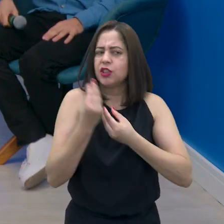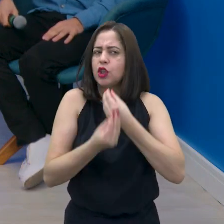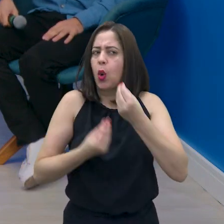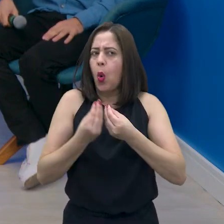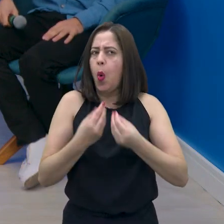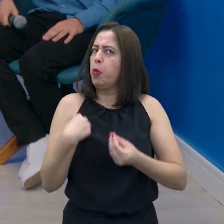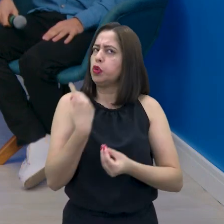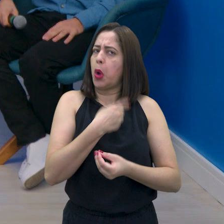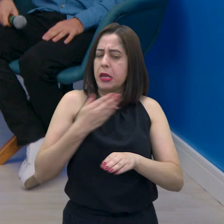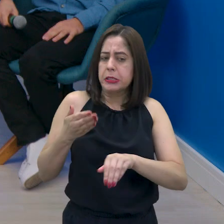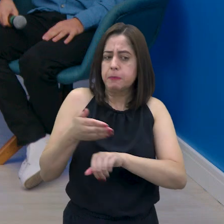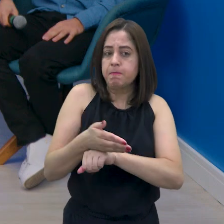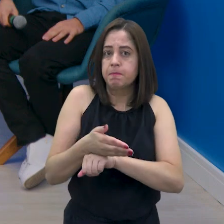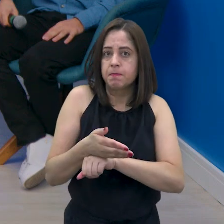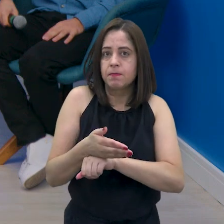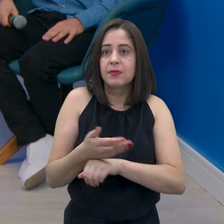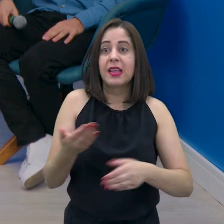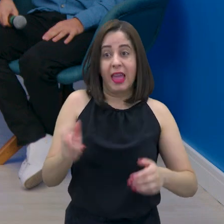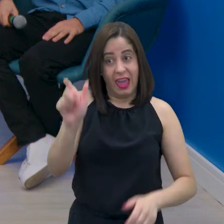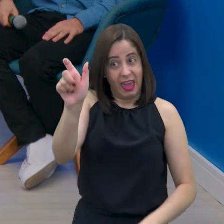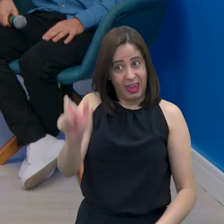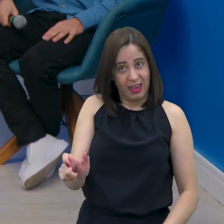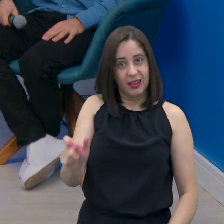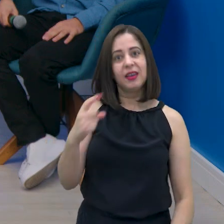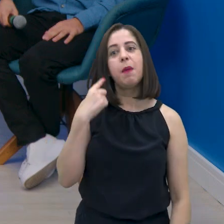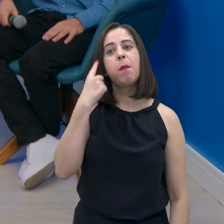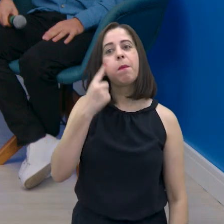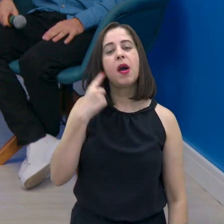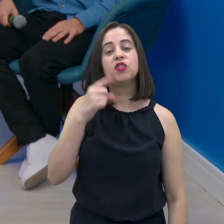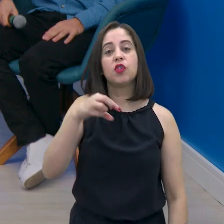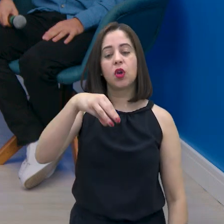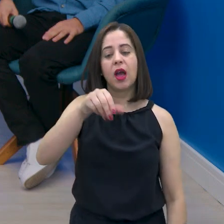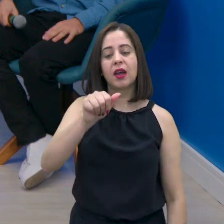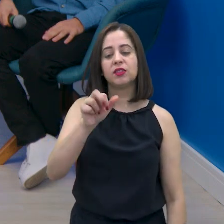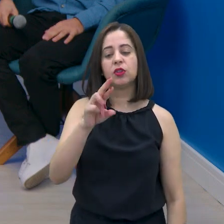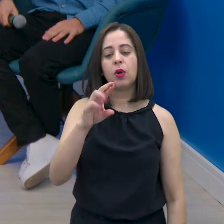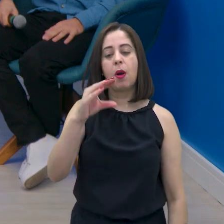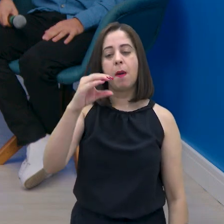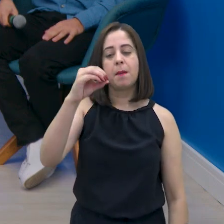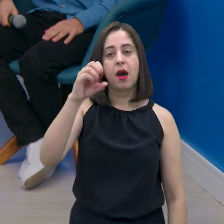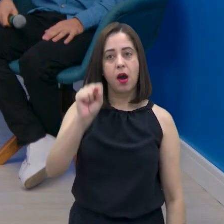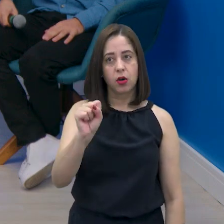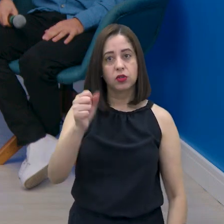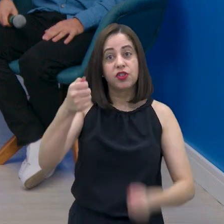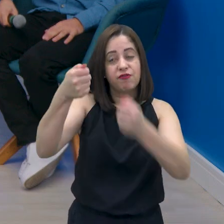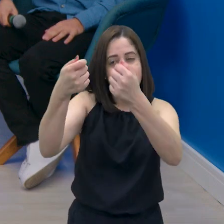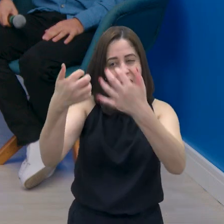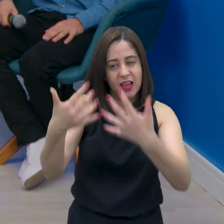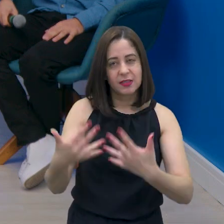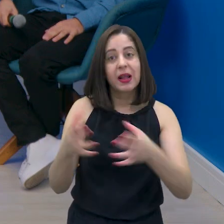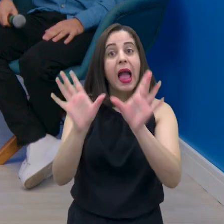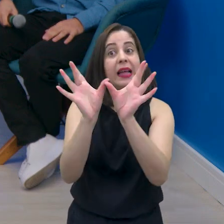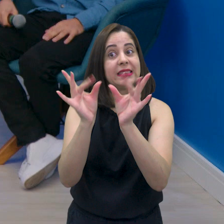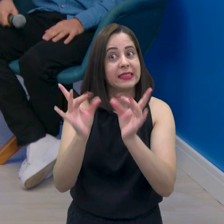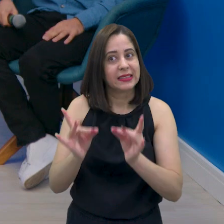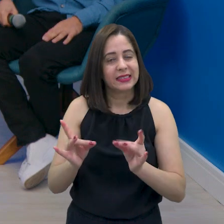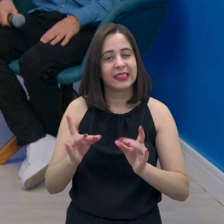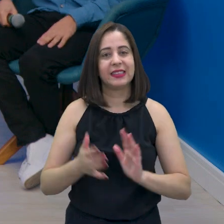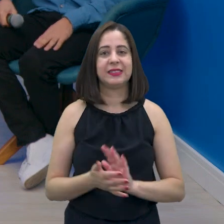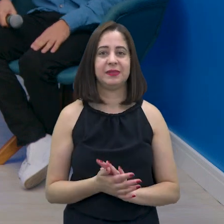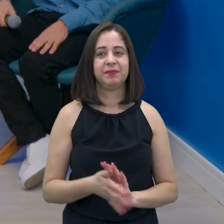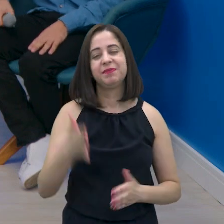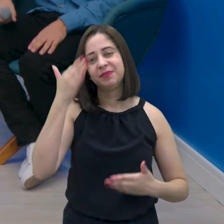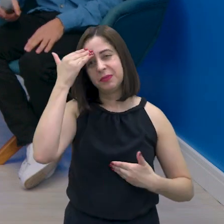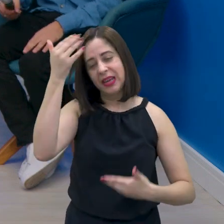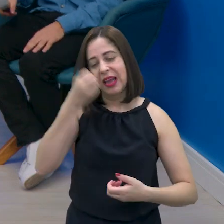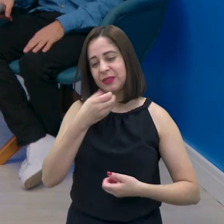mais participativos, recebemos aqui no estúdio o advogado especialista em Direito Eleitoral, Marcos Limão. Limão,